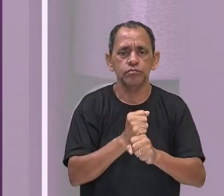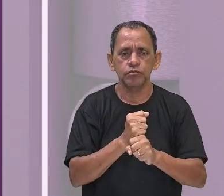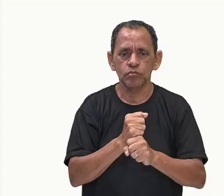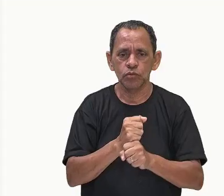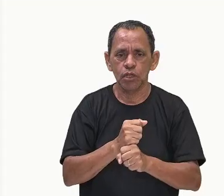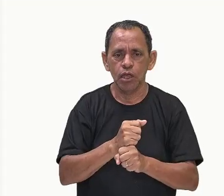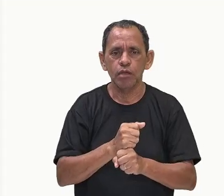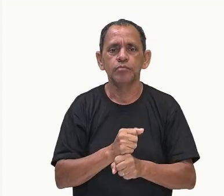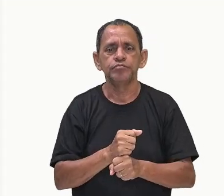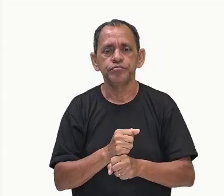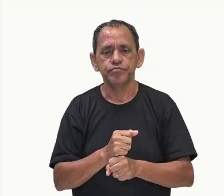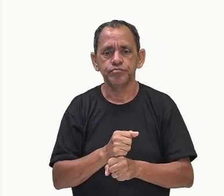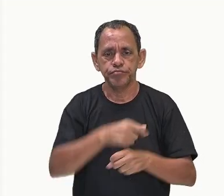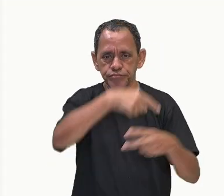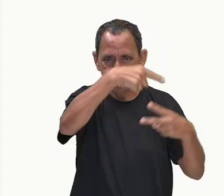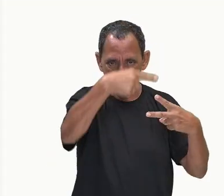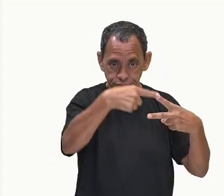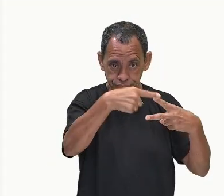comigo então, olha só.